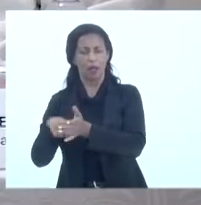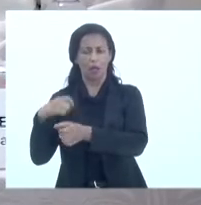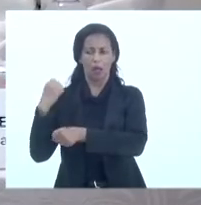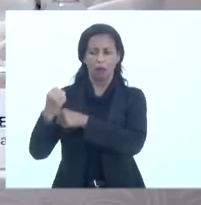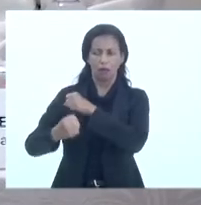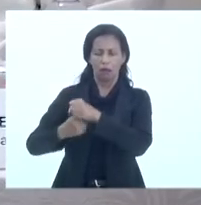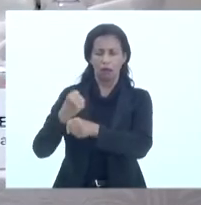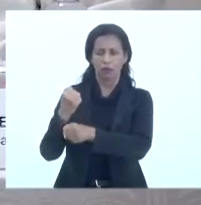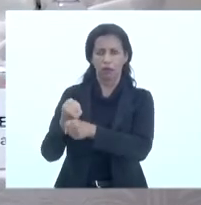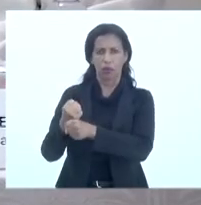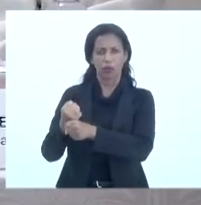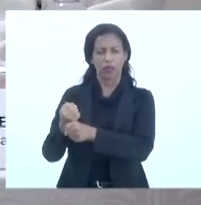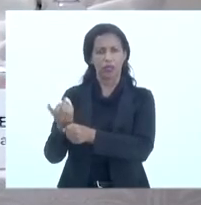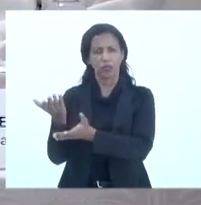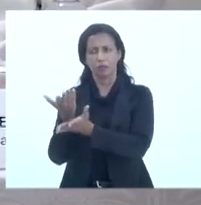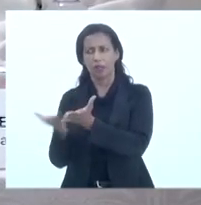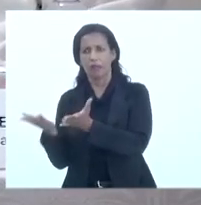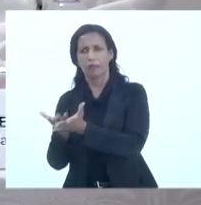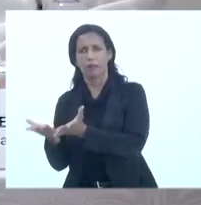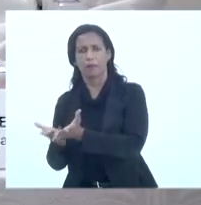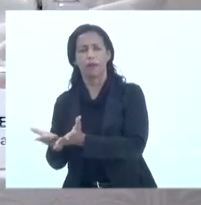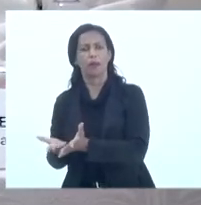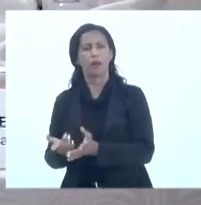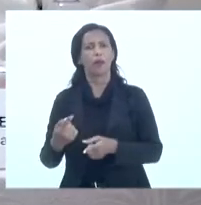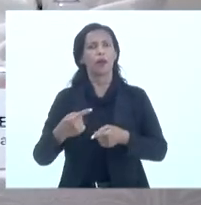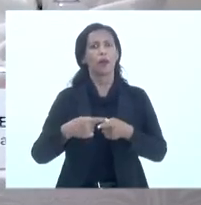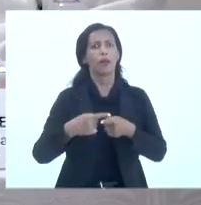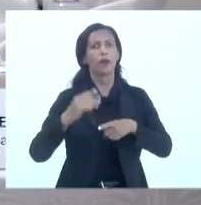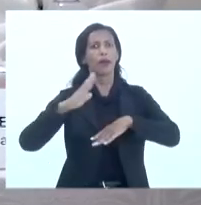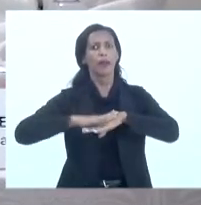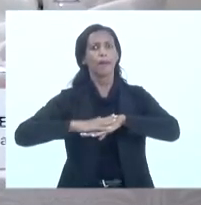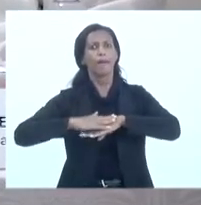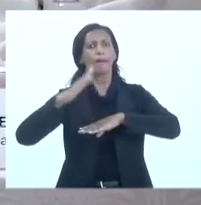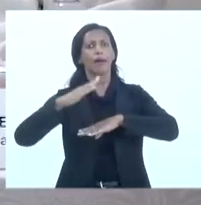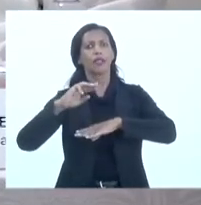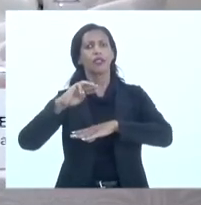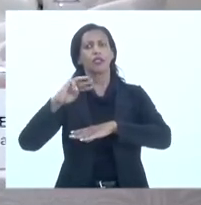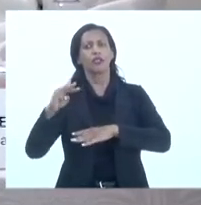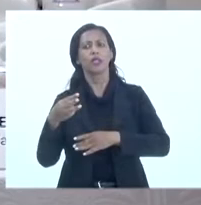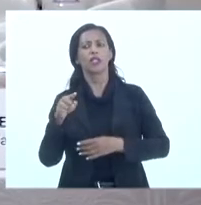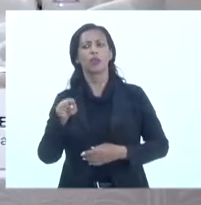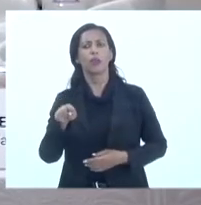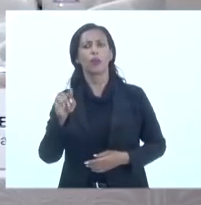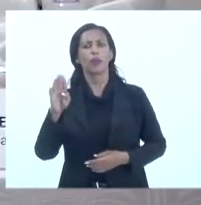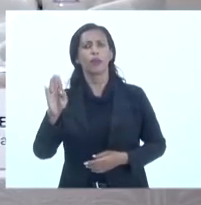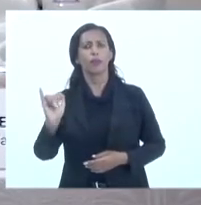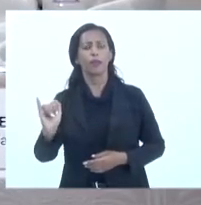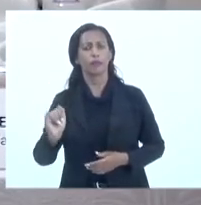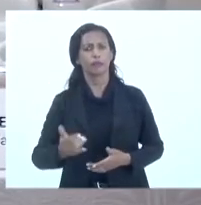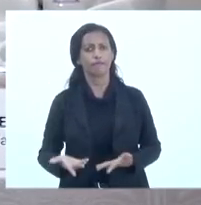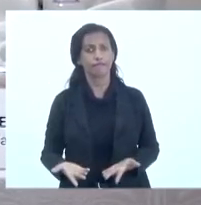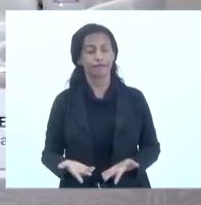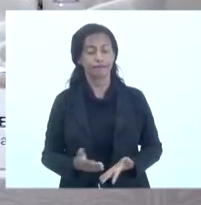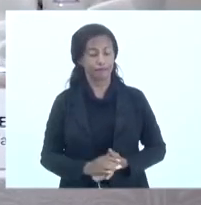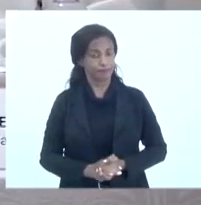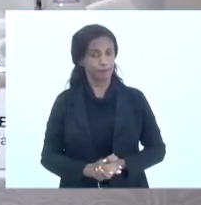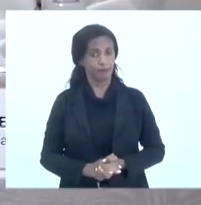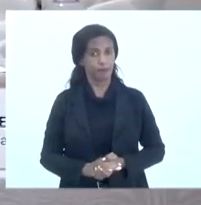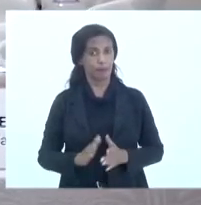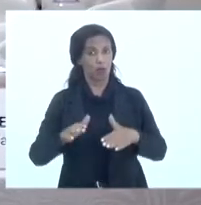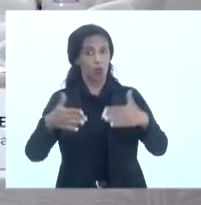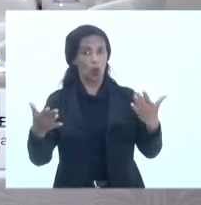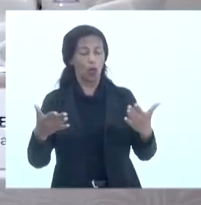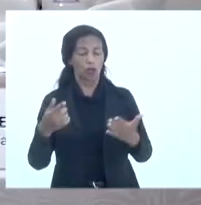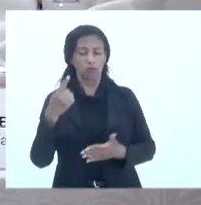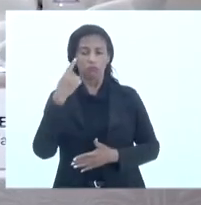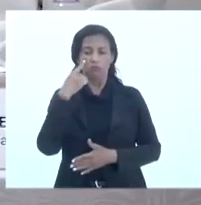anualmente aqueles investimentos realizados, por que abater mais 3,8 bi? Então, quando a gente